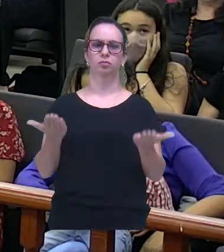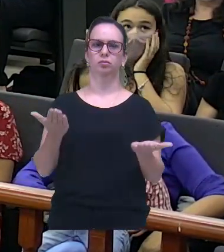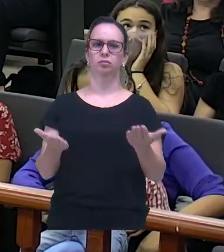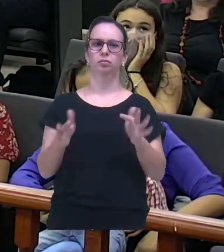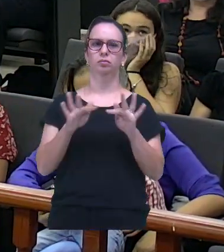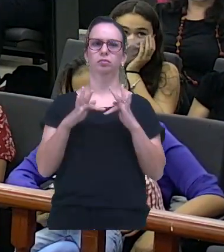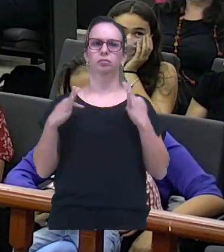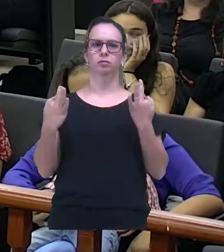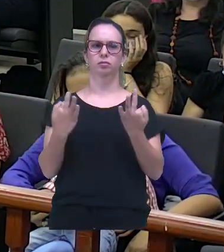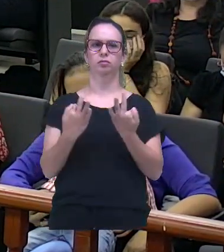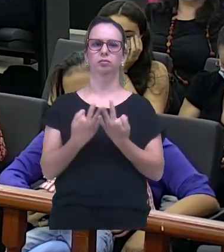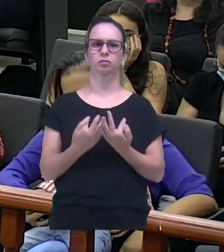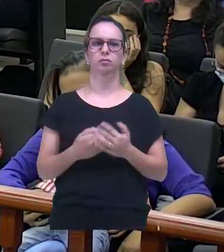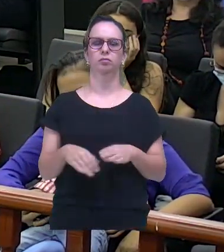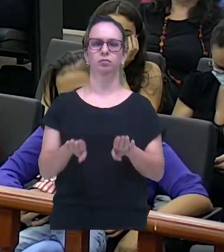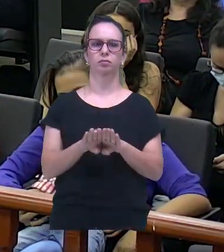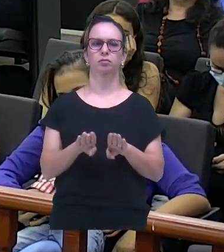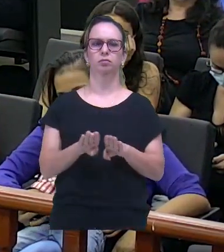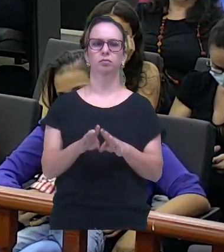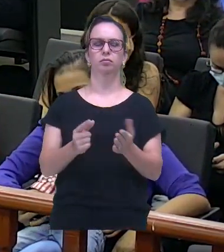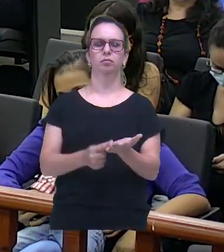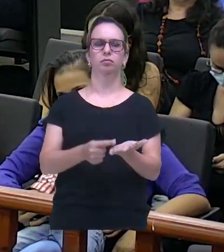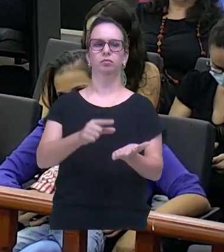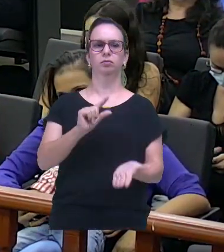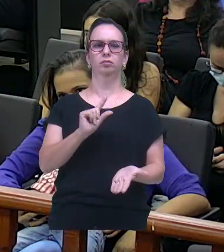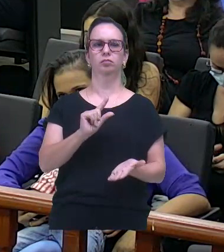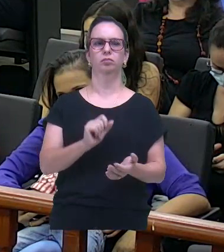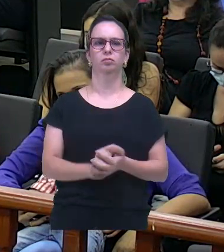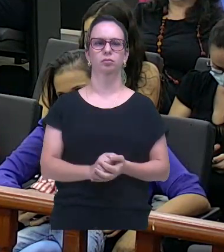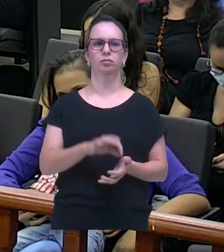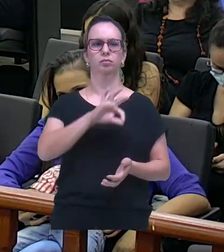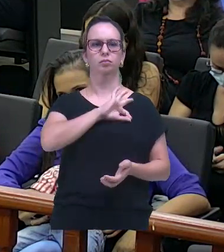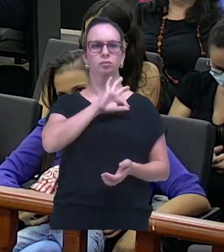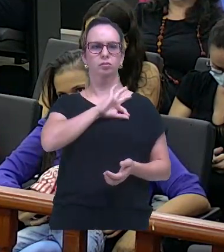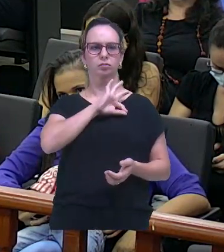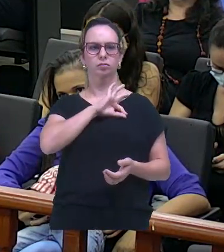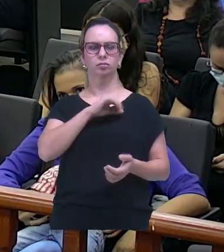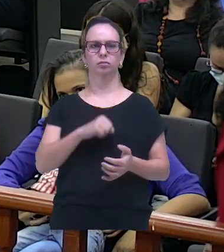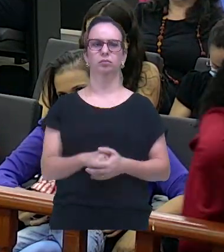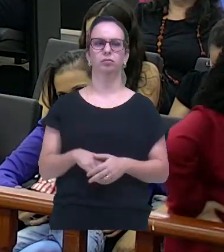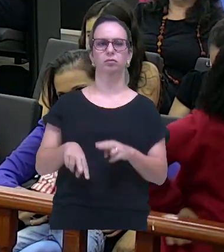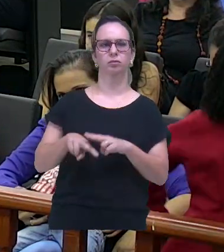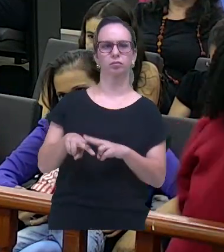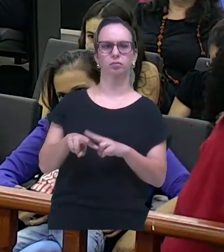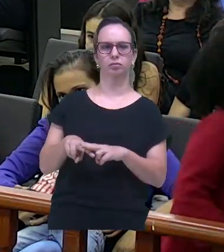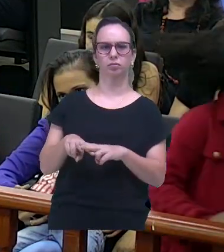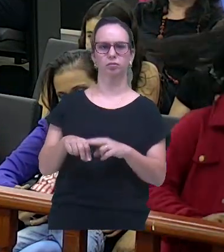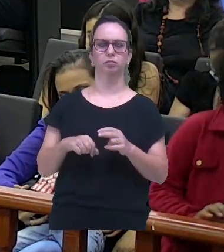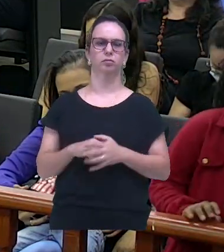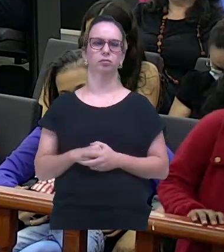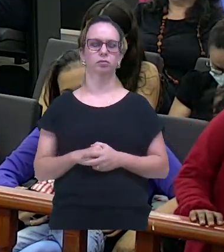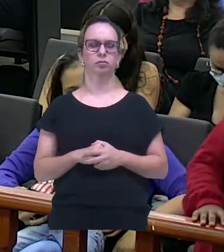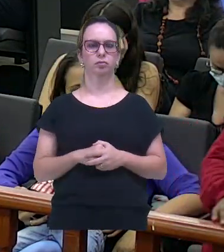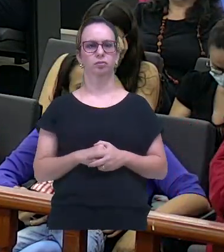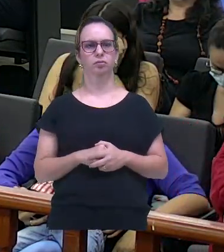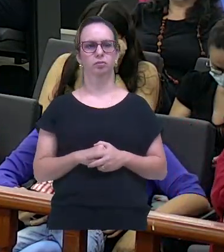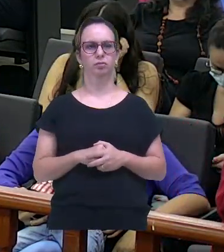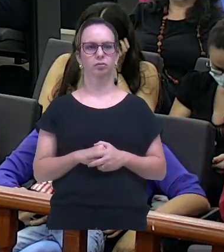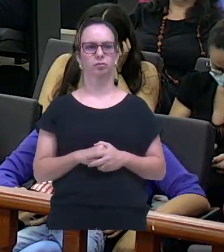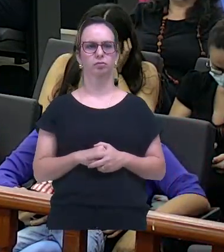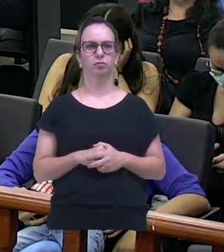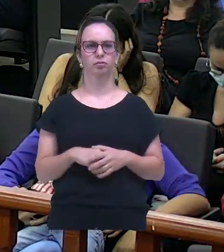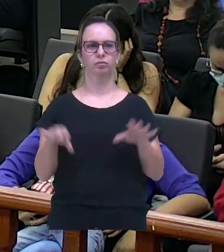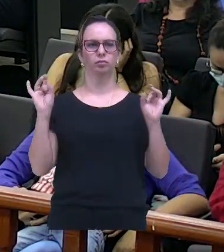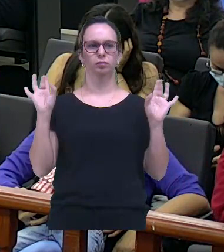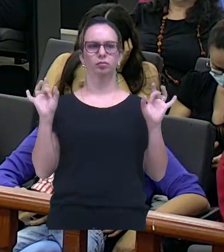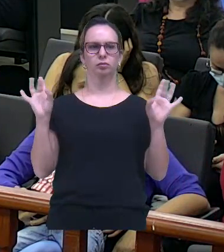doutor, ela também é um pouco policial, ela é um pouco bombeiro, ela é um pouco agente penitenciário. Em